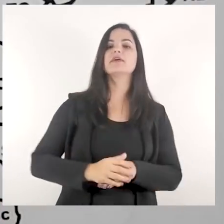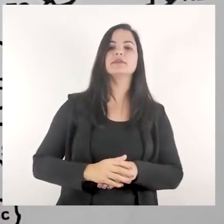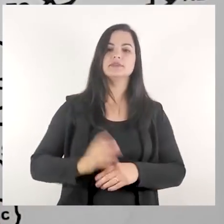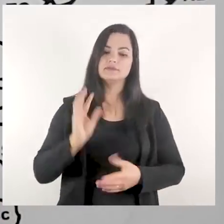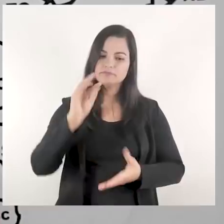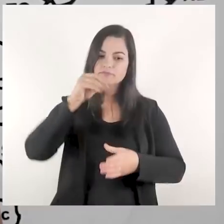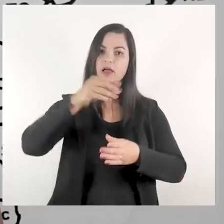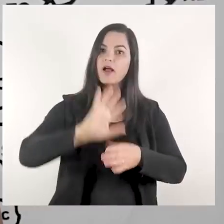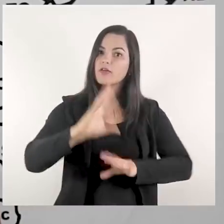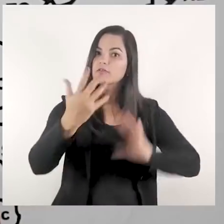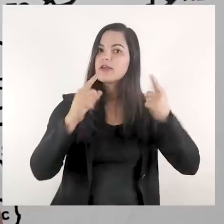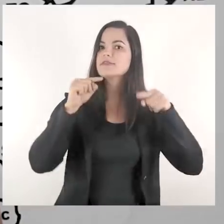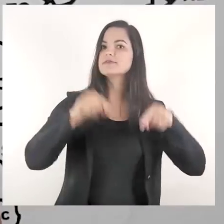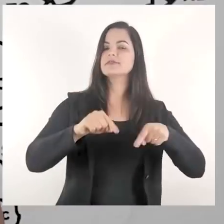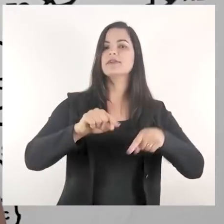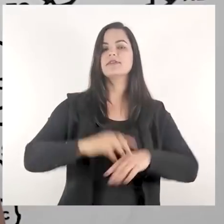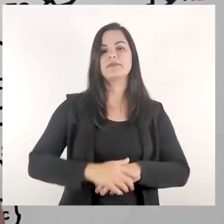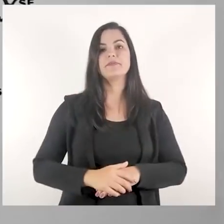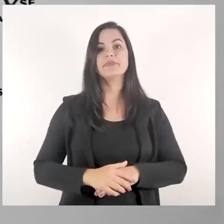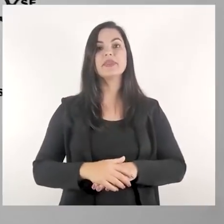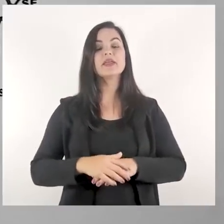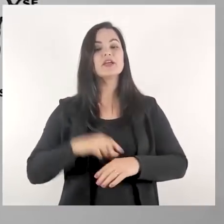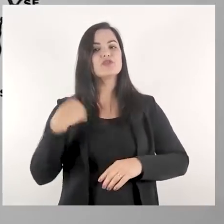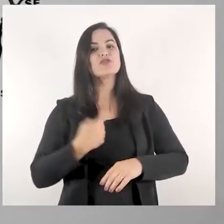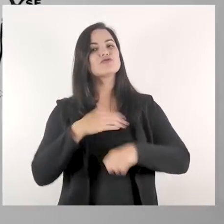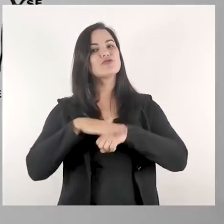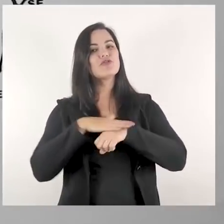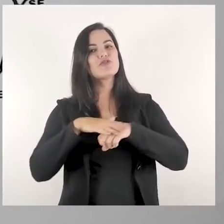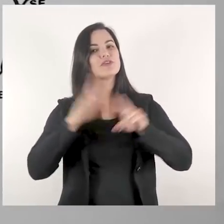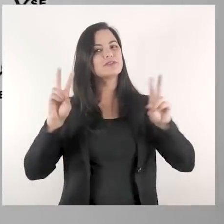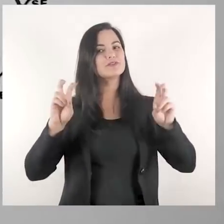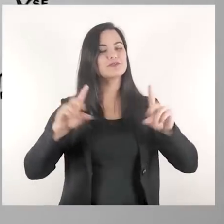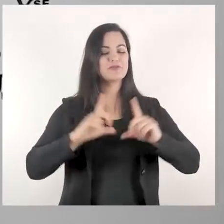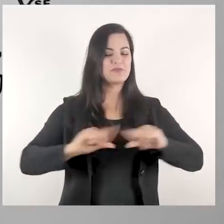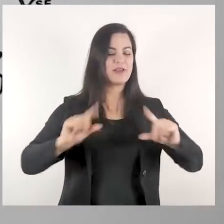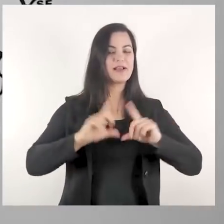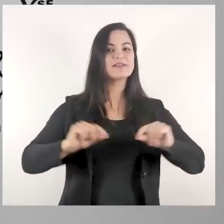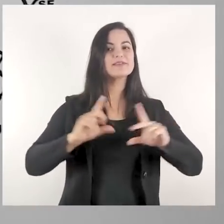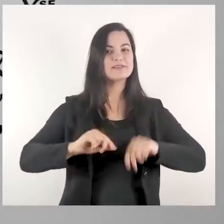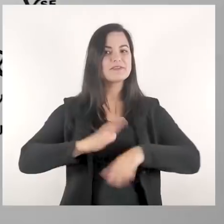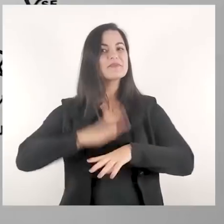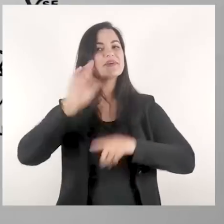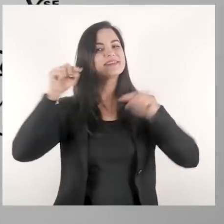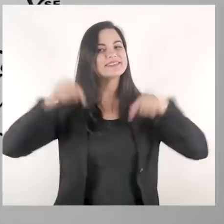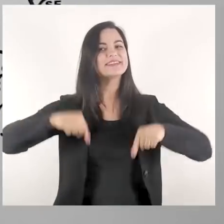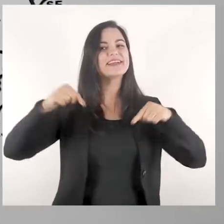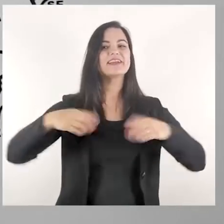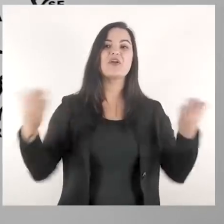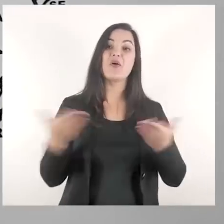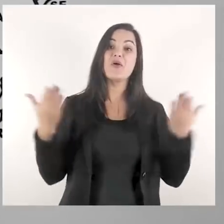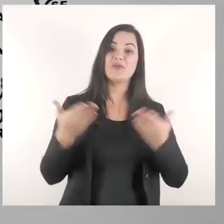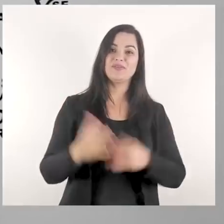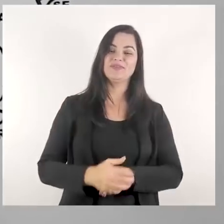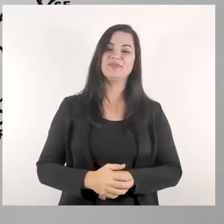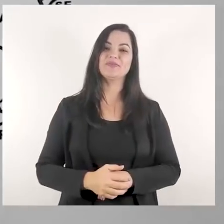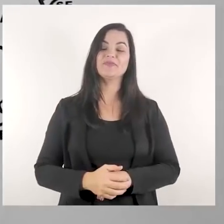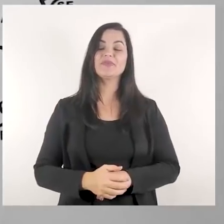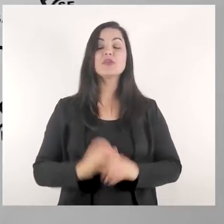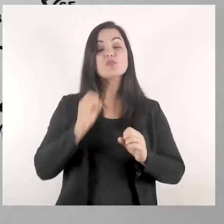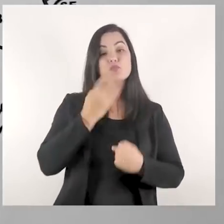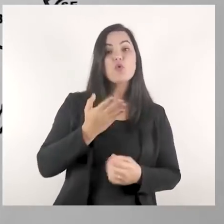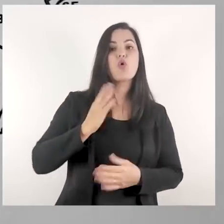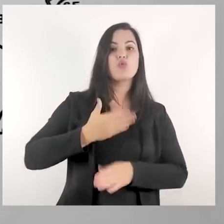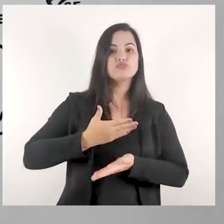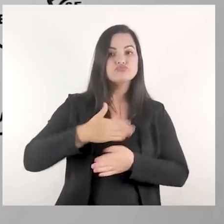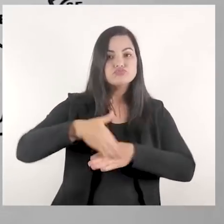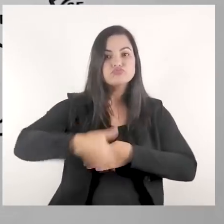sobre Brasília no nosso encontro de hoje. Então agora vamos seguir, já falei um pouquinho sobre as capitais, já dei